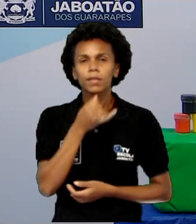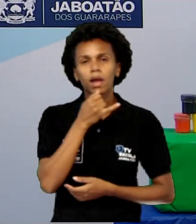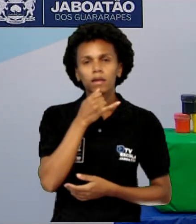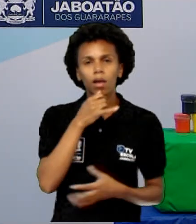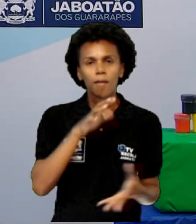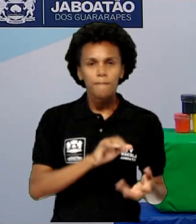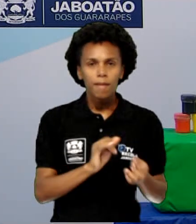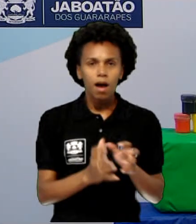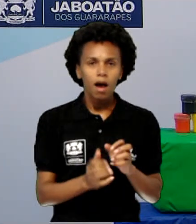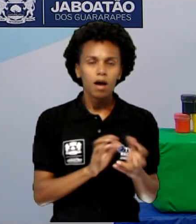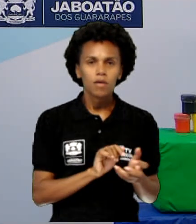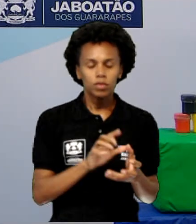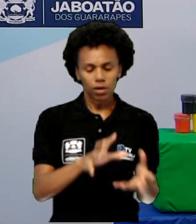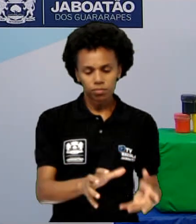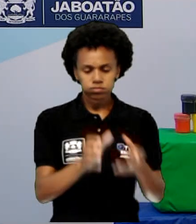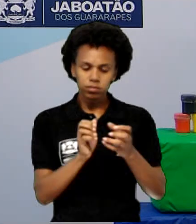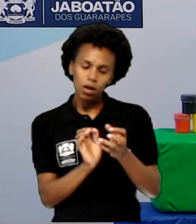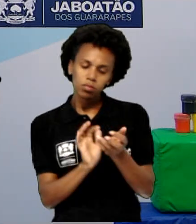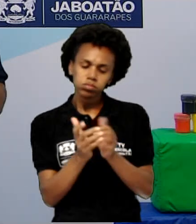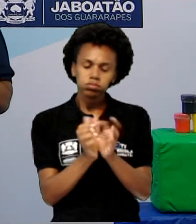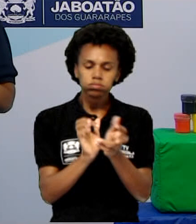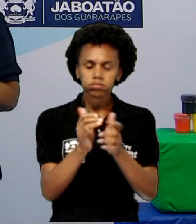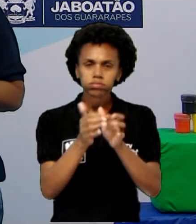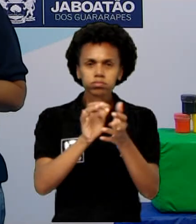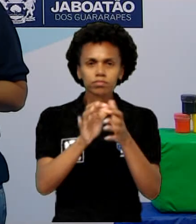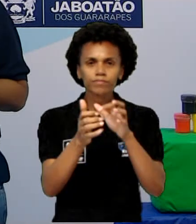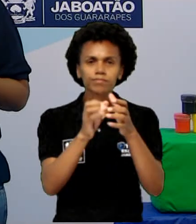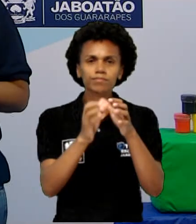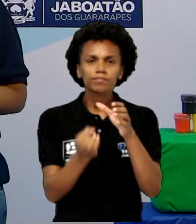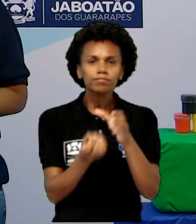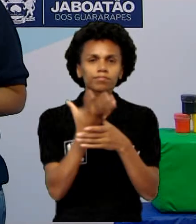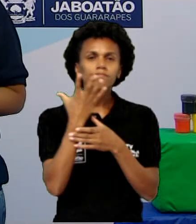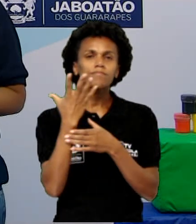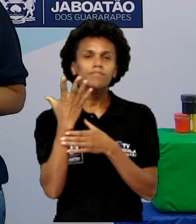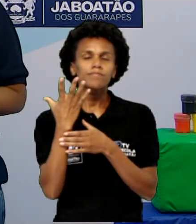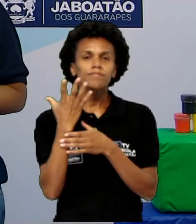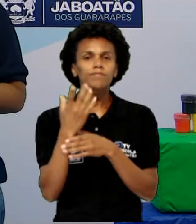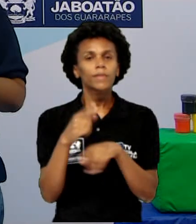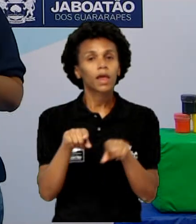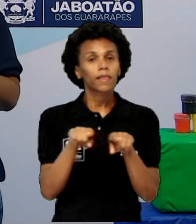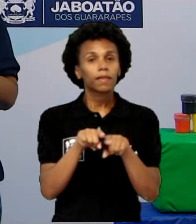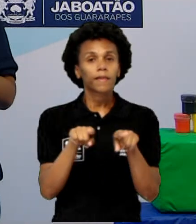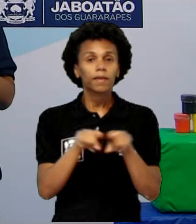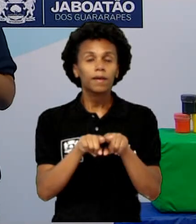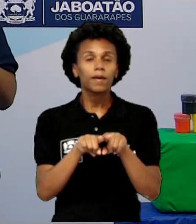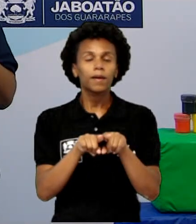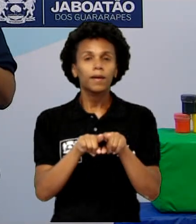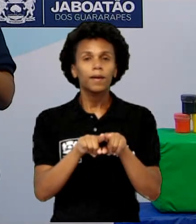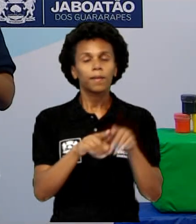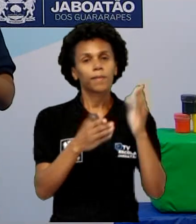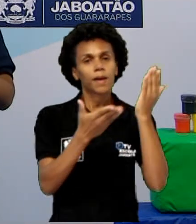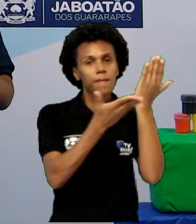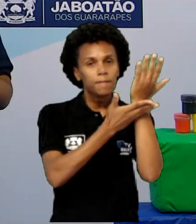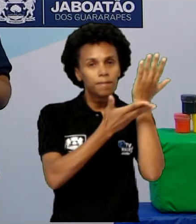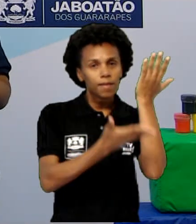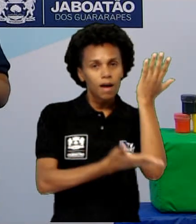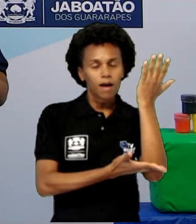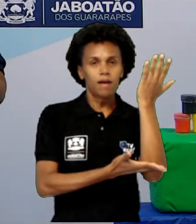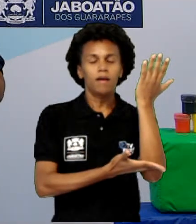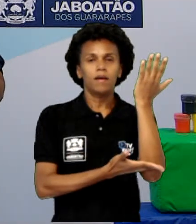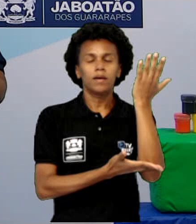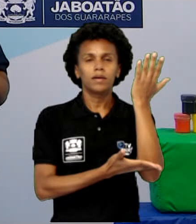que chama modelagem. E tem também o entalhe, que é quando você usa madeira. Você pega a madeira e vai usar uma ferramenta